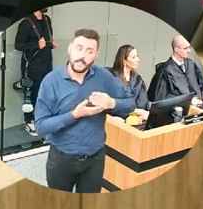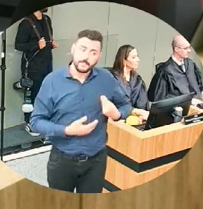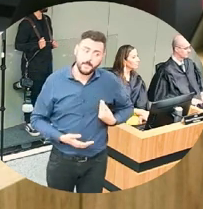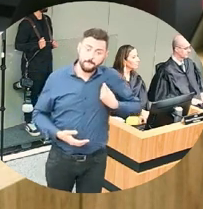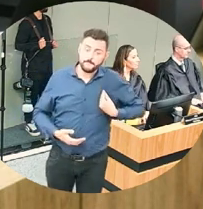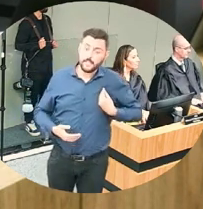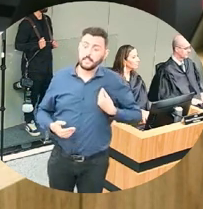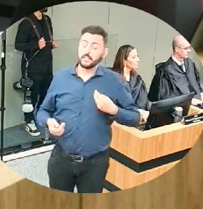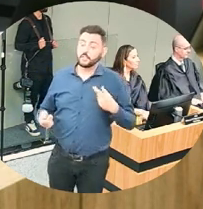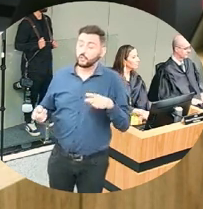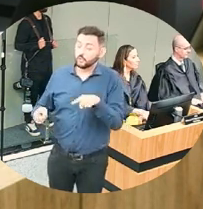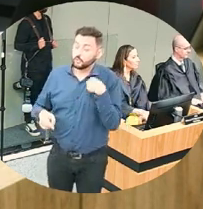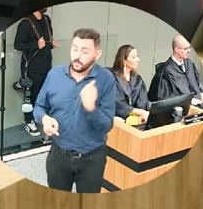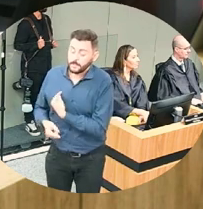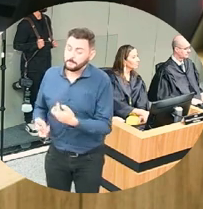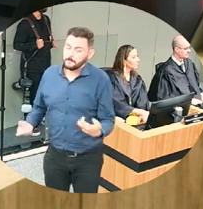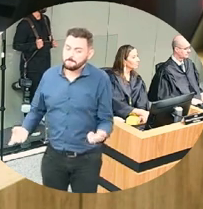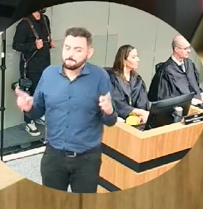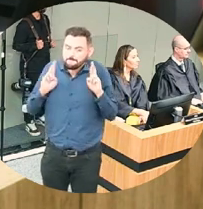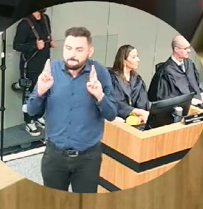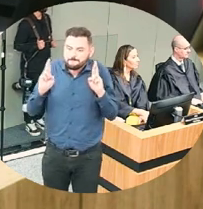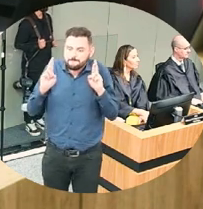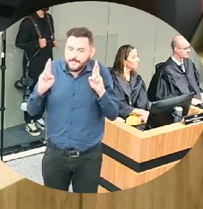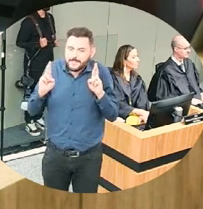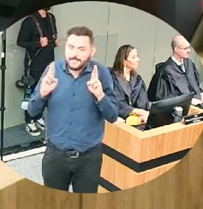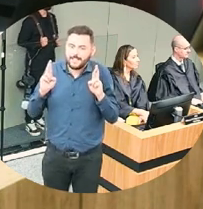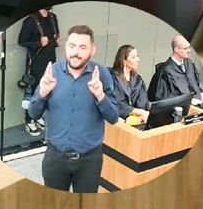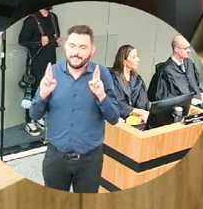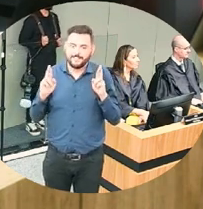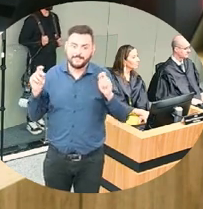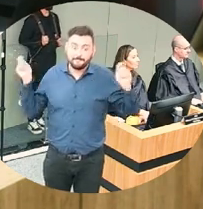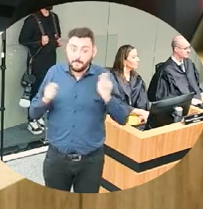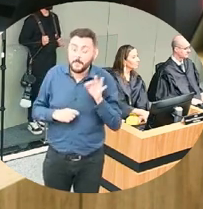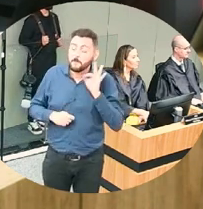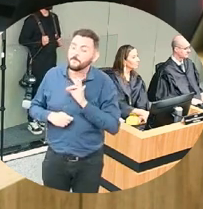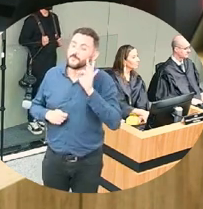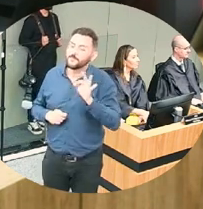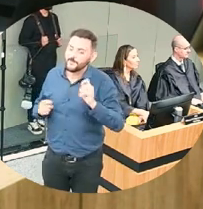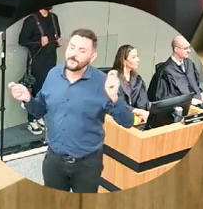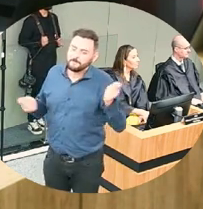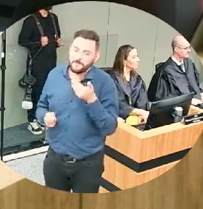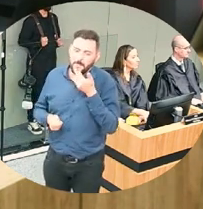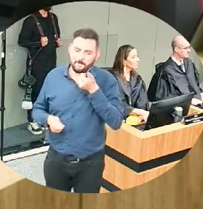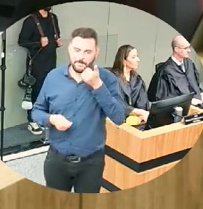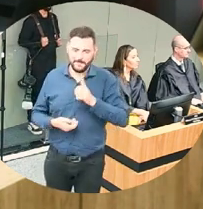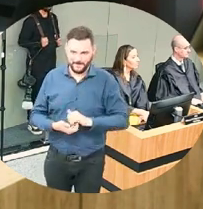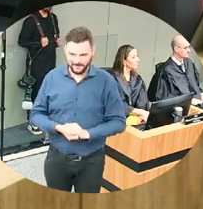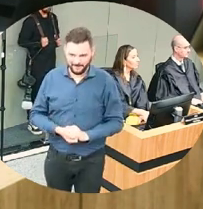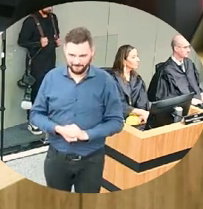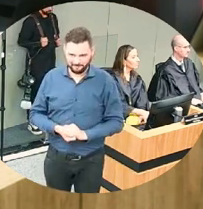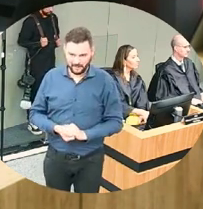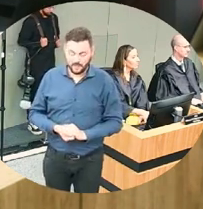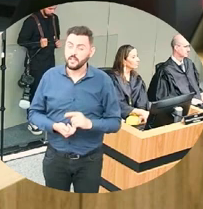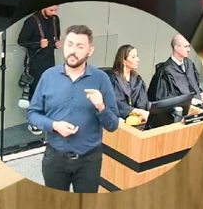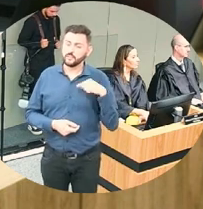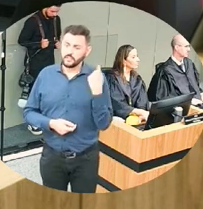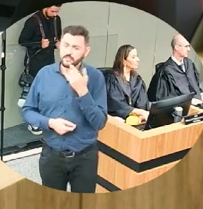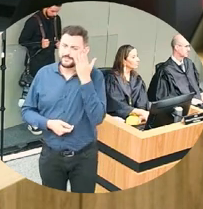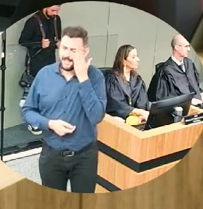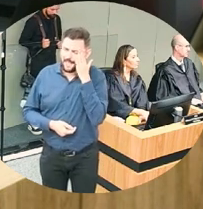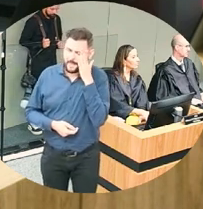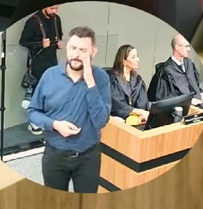otimismo e isso por objetivamente não obstante as